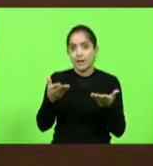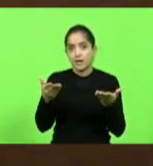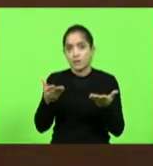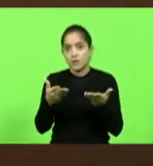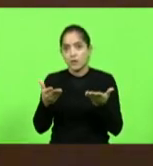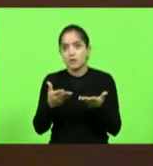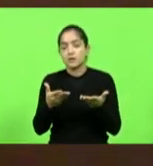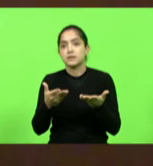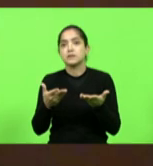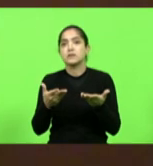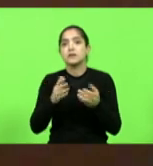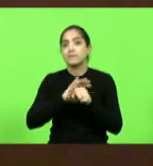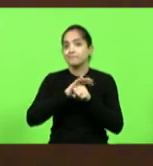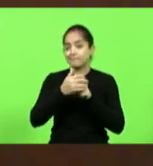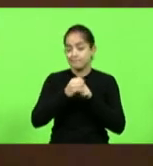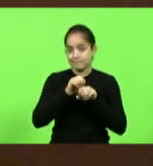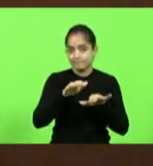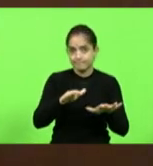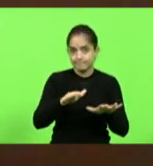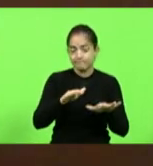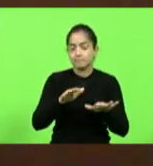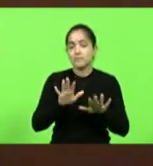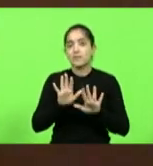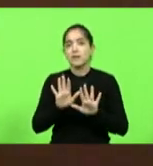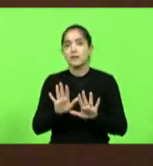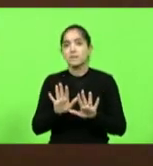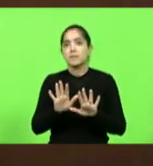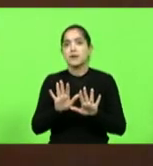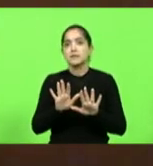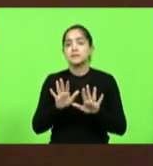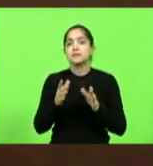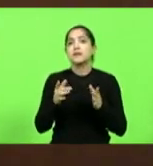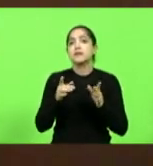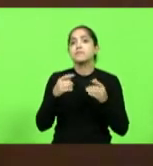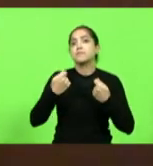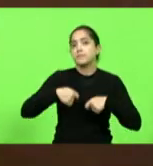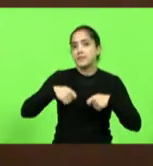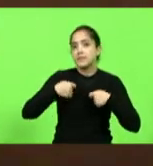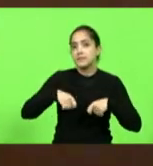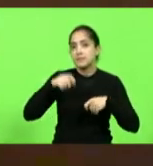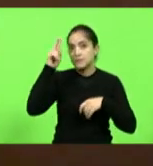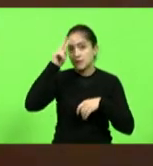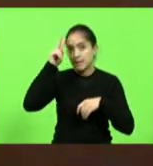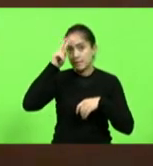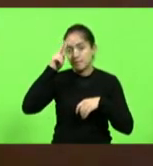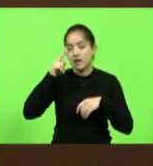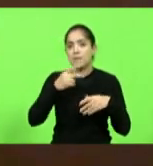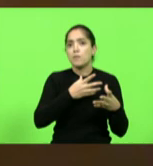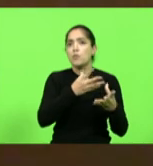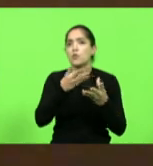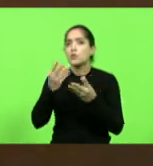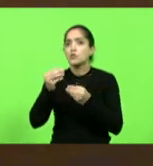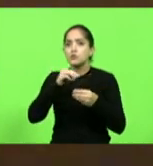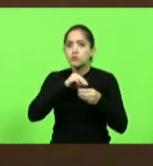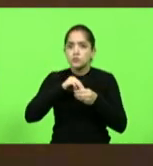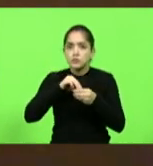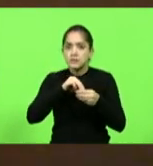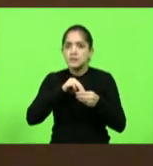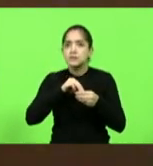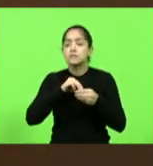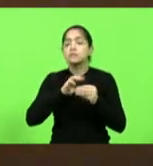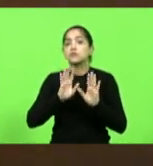em meio à pandemia. Mas também é preciso lembrar que muitos municípios eles já